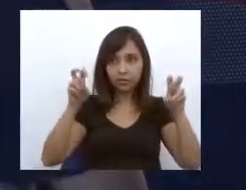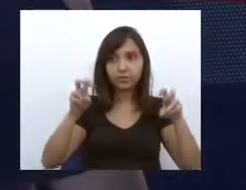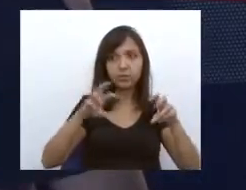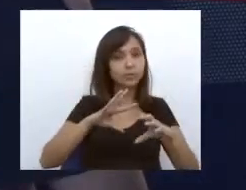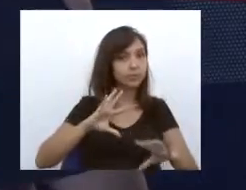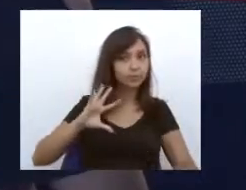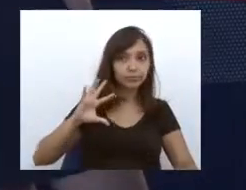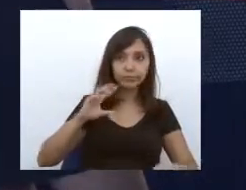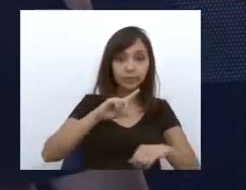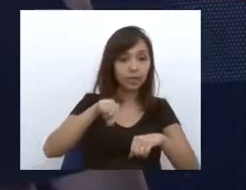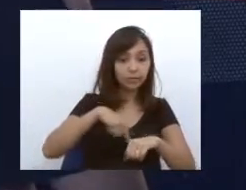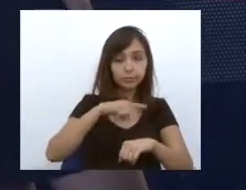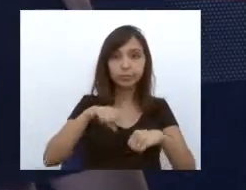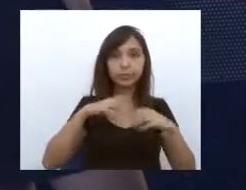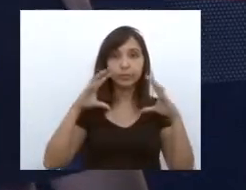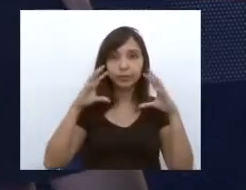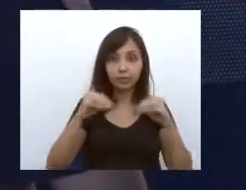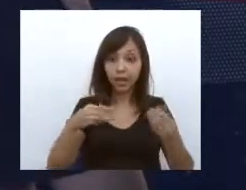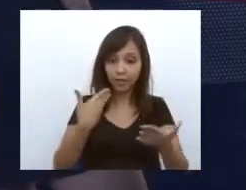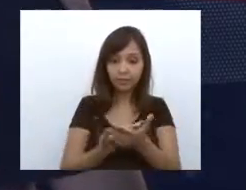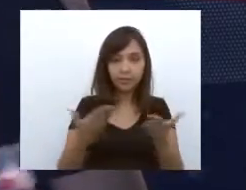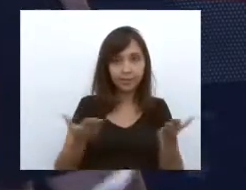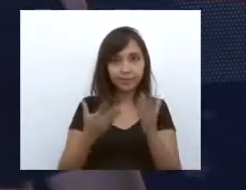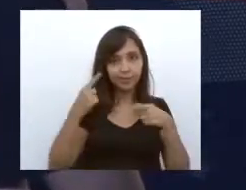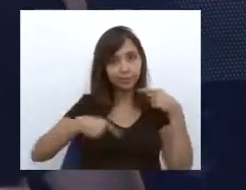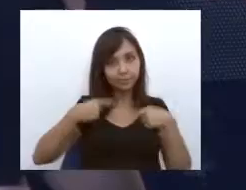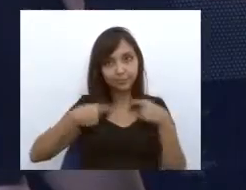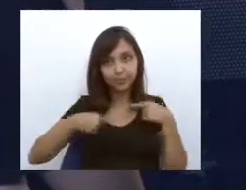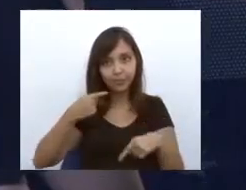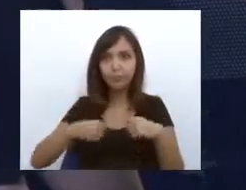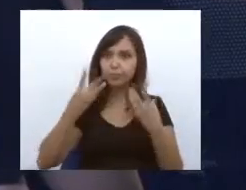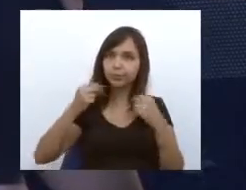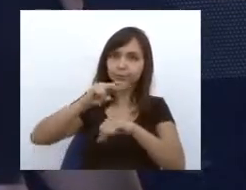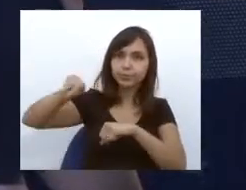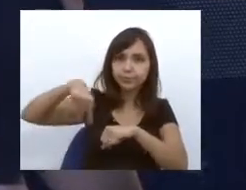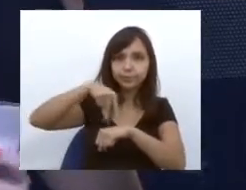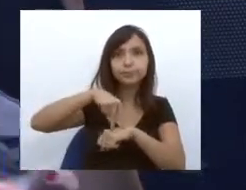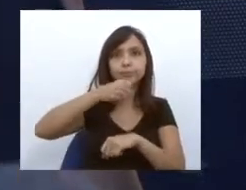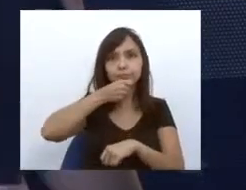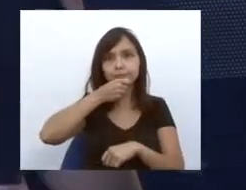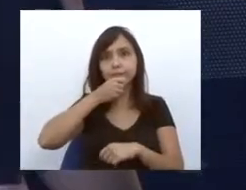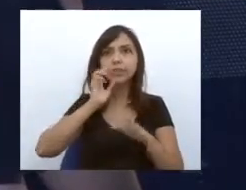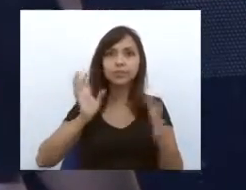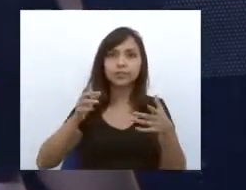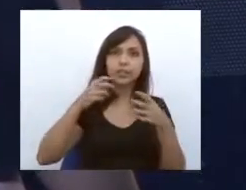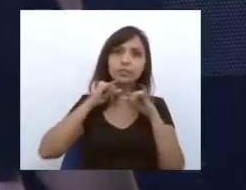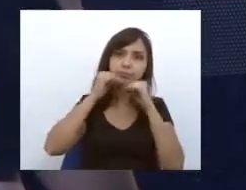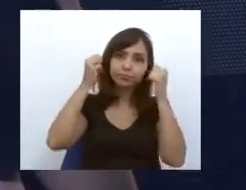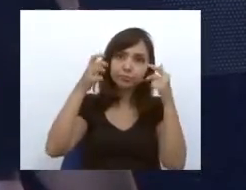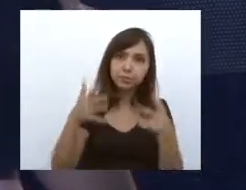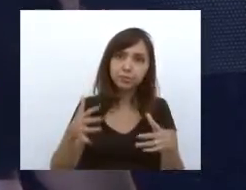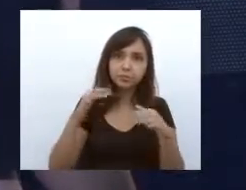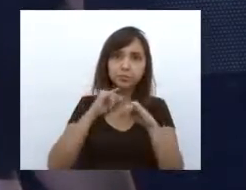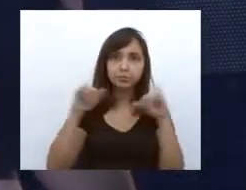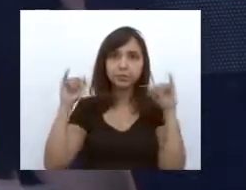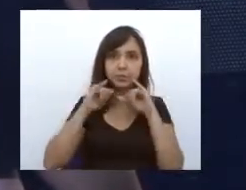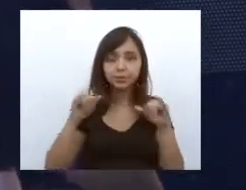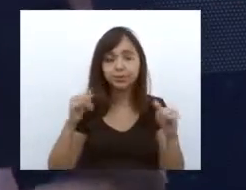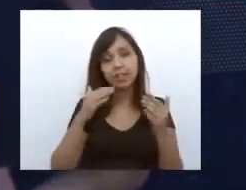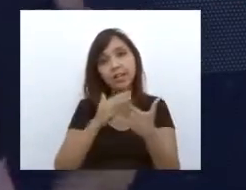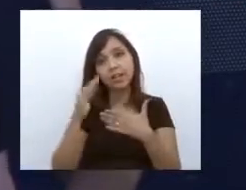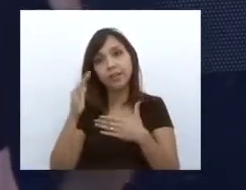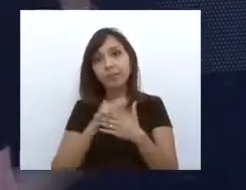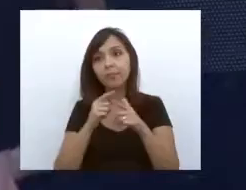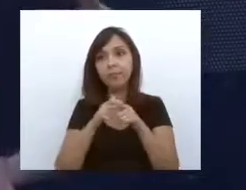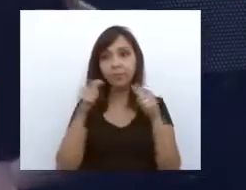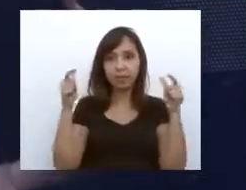toda a sessão até o momento, né? Vários vereadores já subiram à tribuna, já se manifestaram sobre esse assunto, a maioria